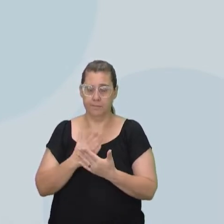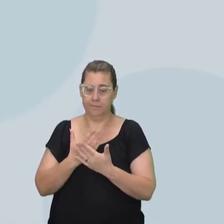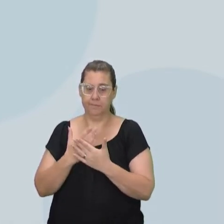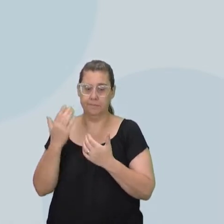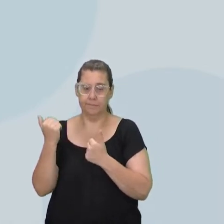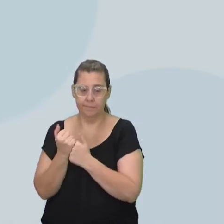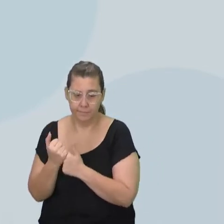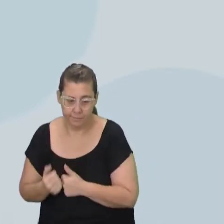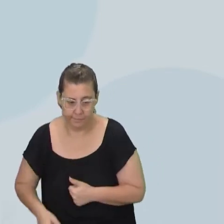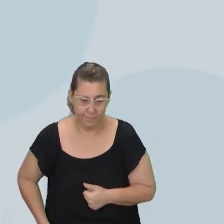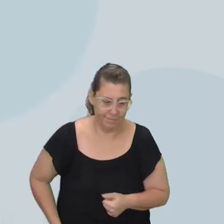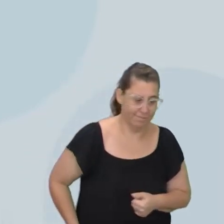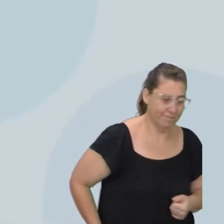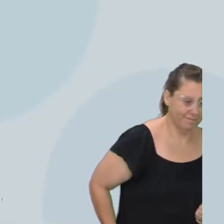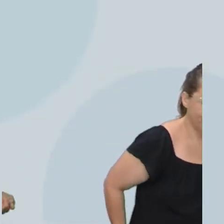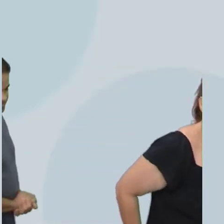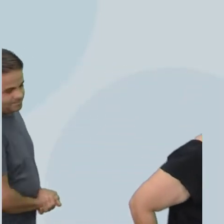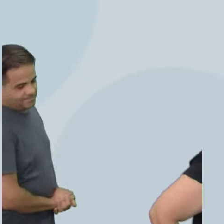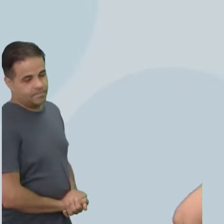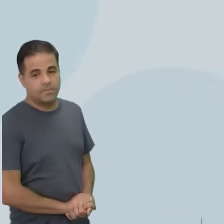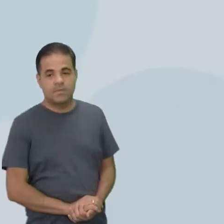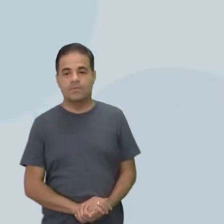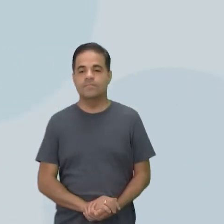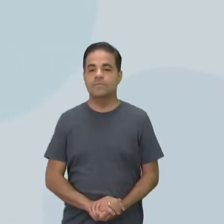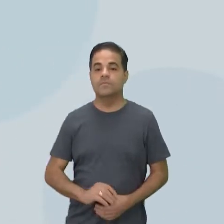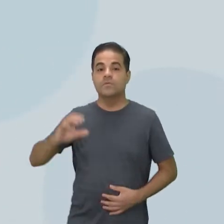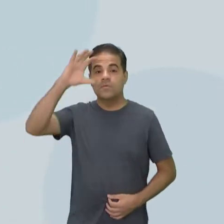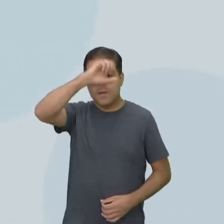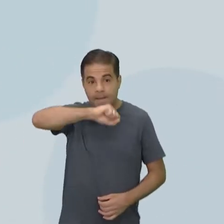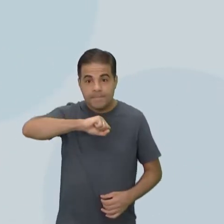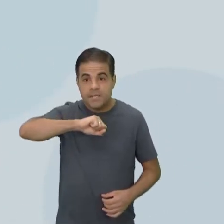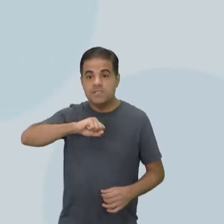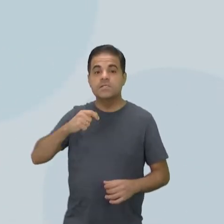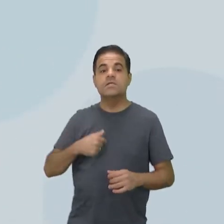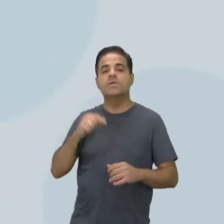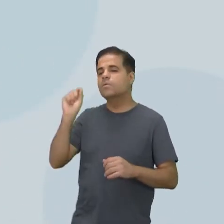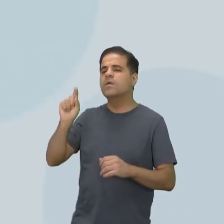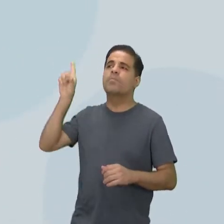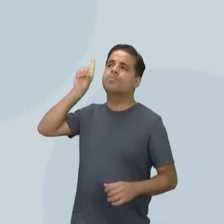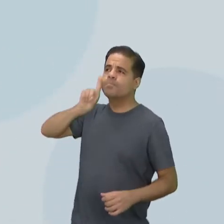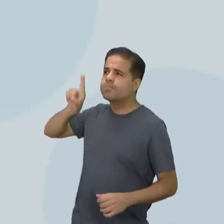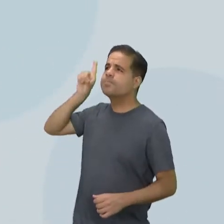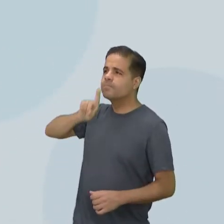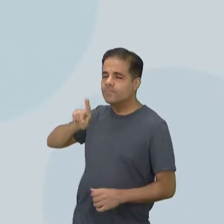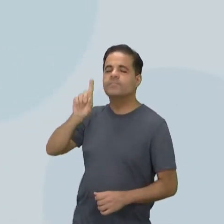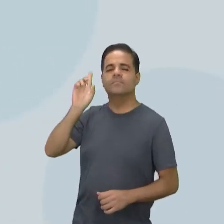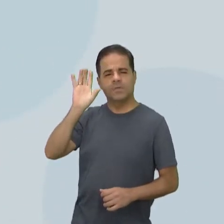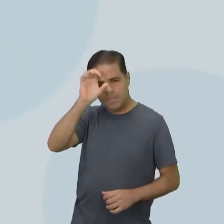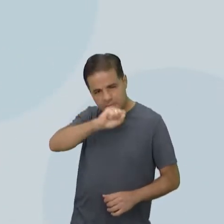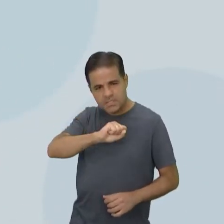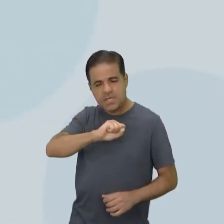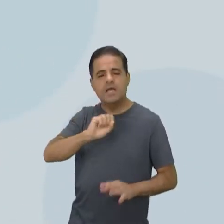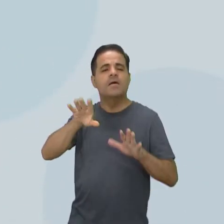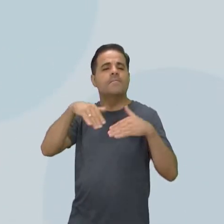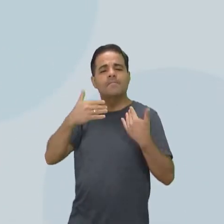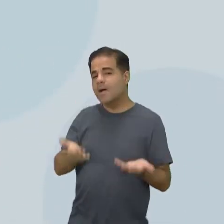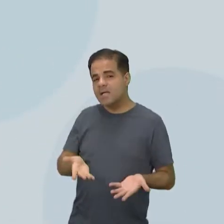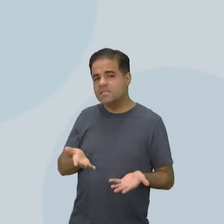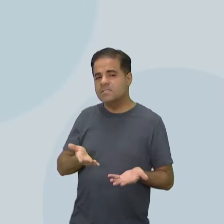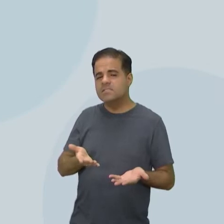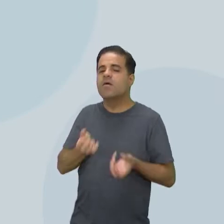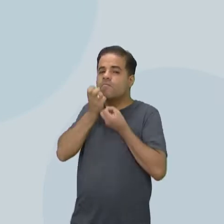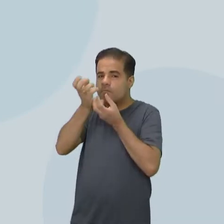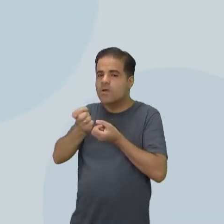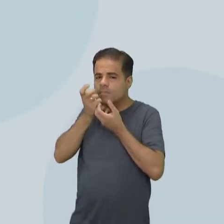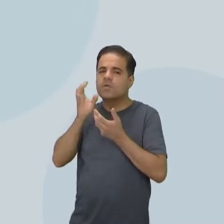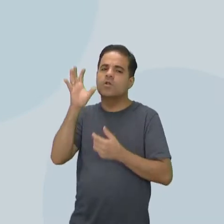também aprendi que US é United States, que é Estados Unidos, tá certo? Ah, mas é